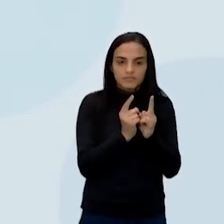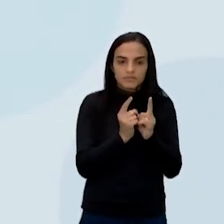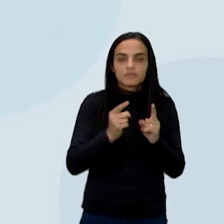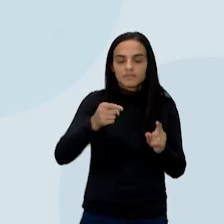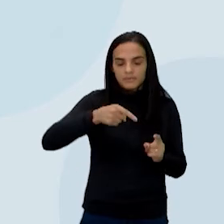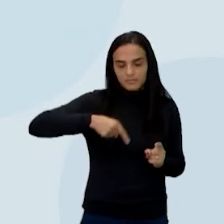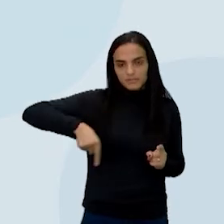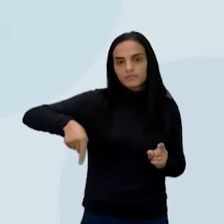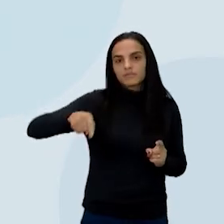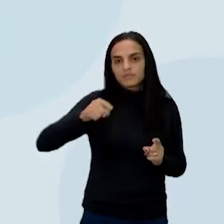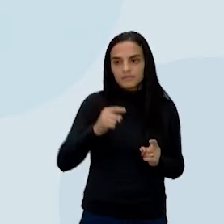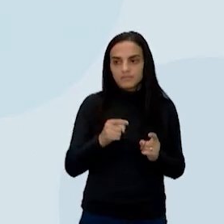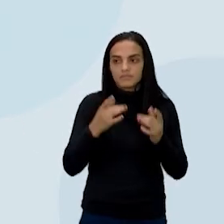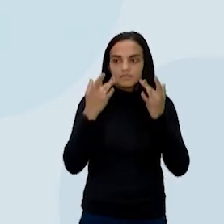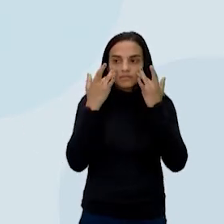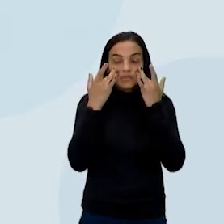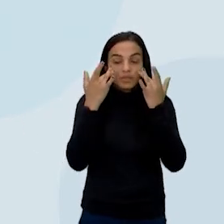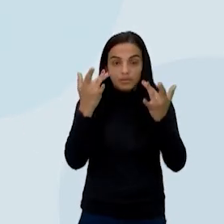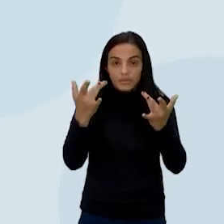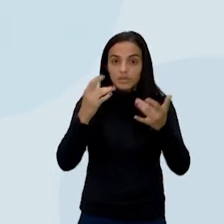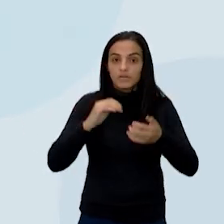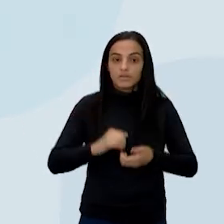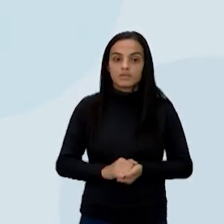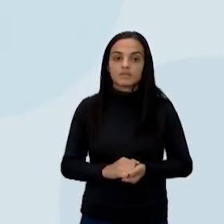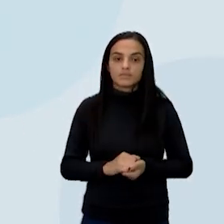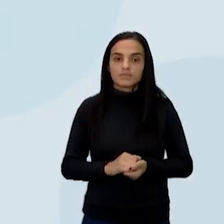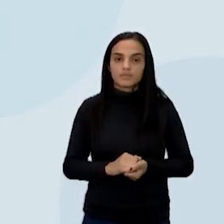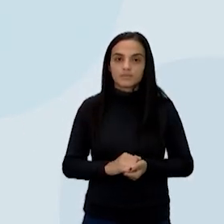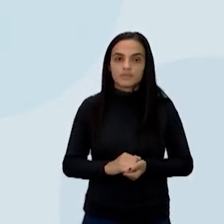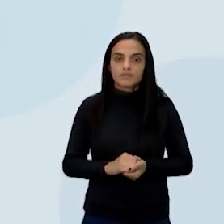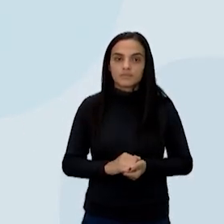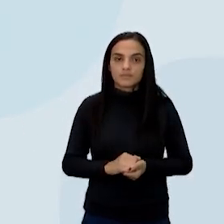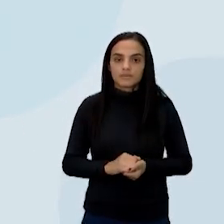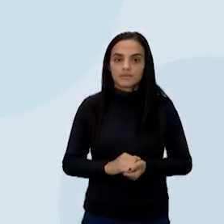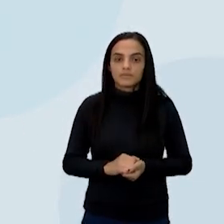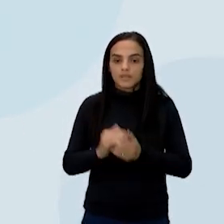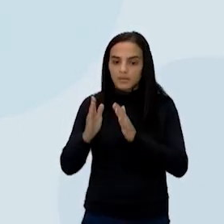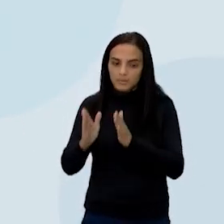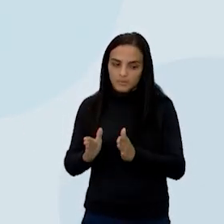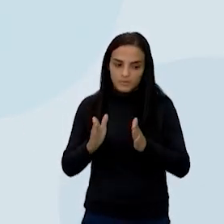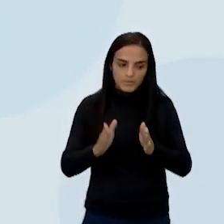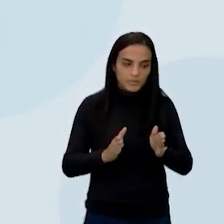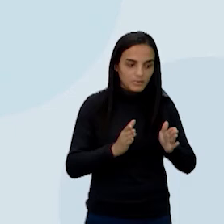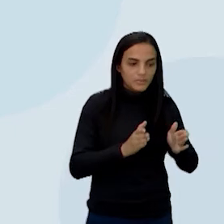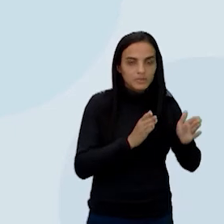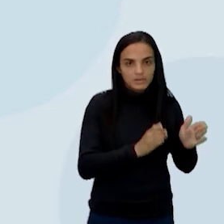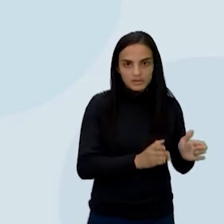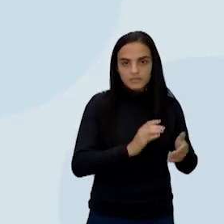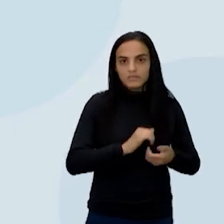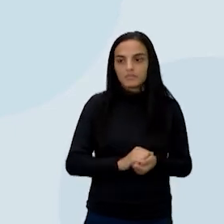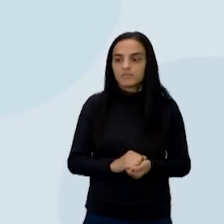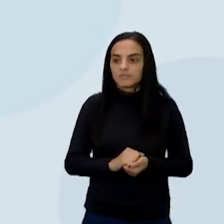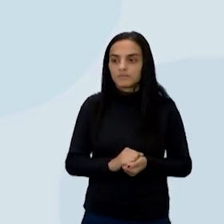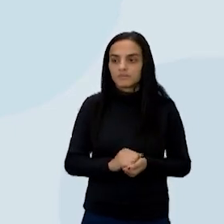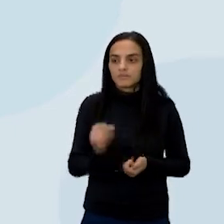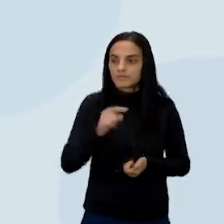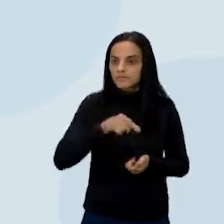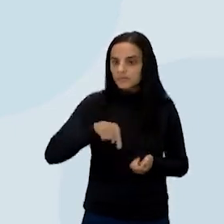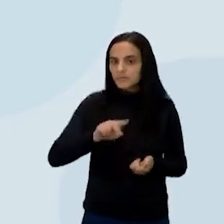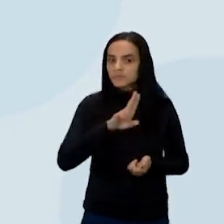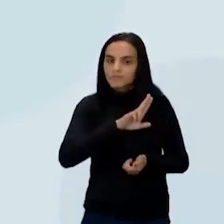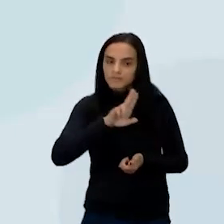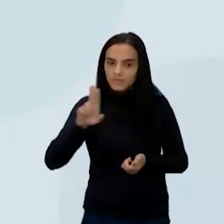nós comparamos duas razões, aí nós damos o nome disso de proporção, né? Nós damos o nome